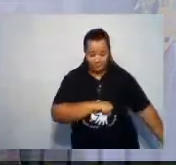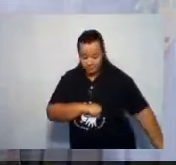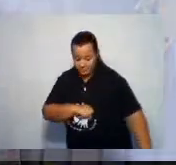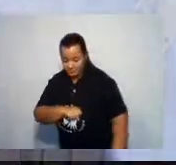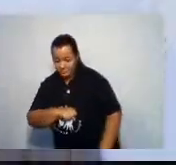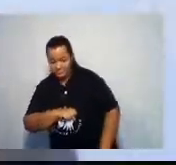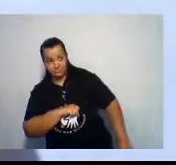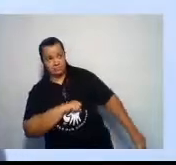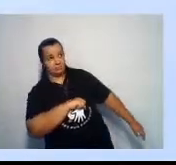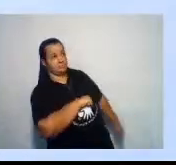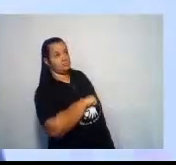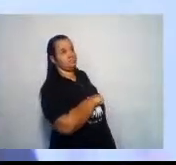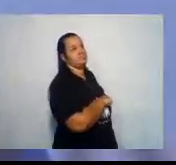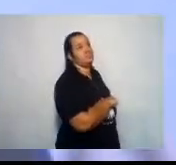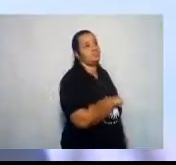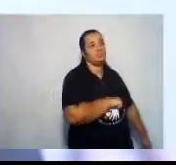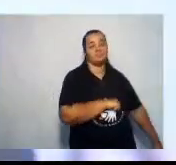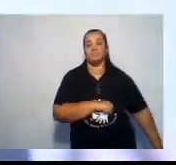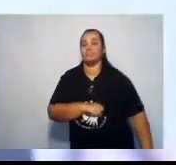amores,